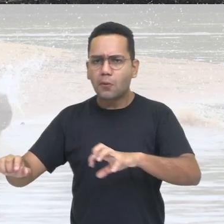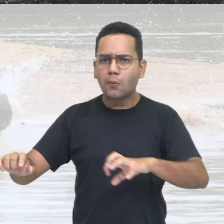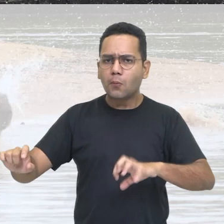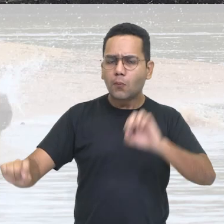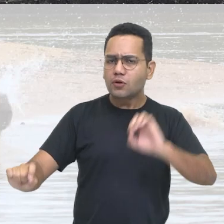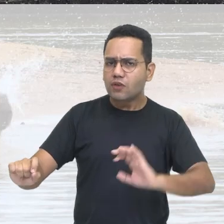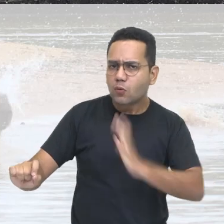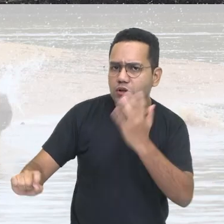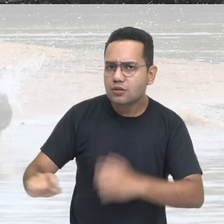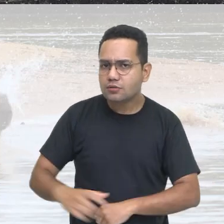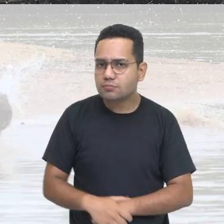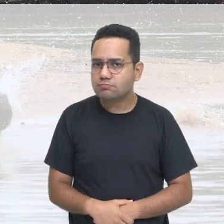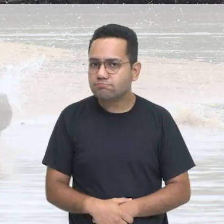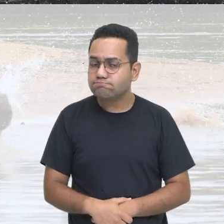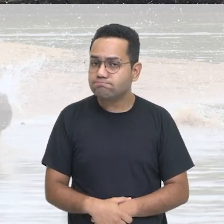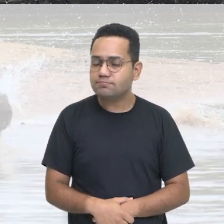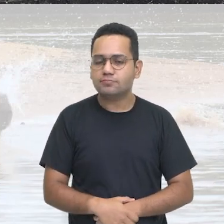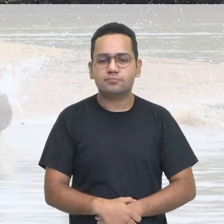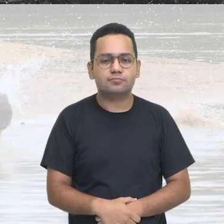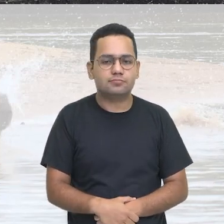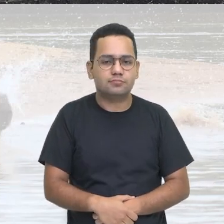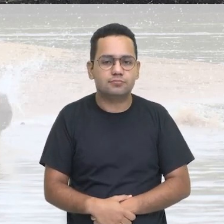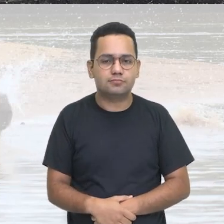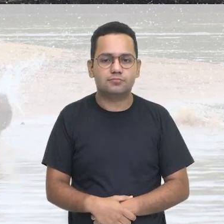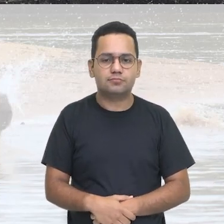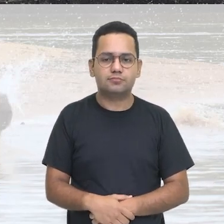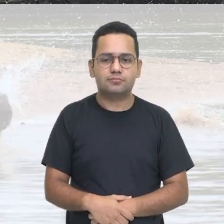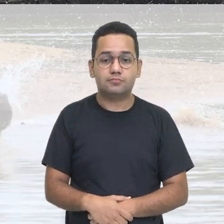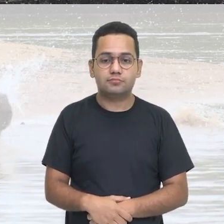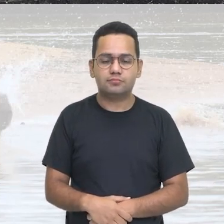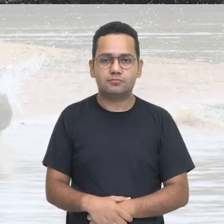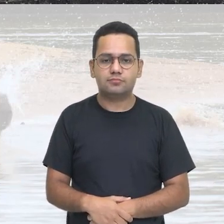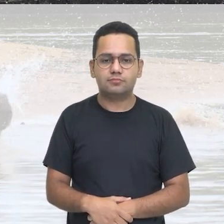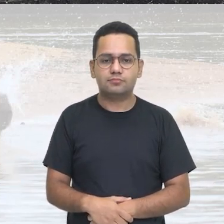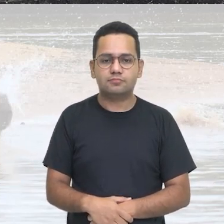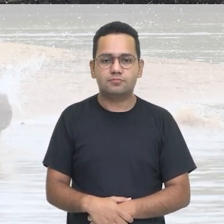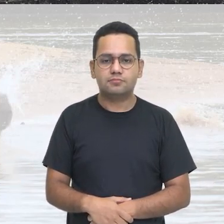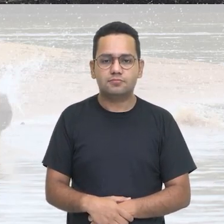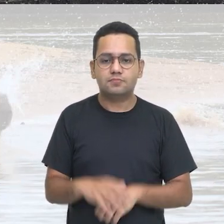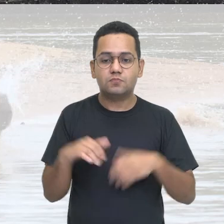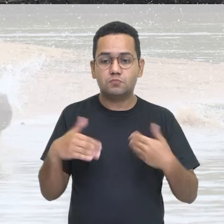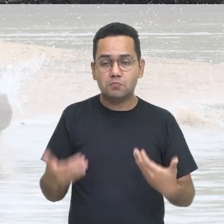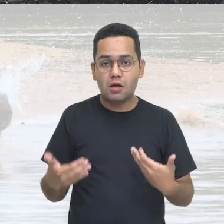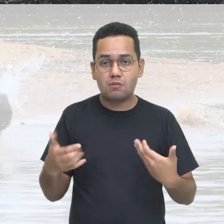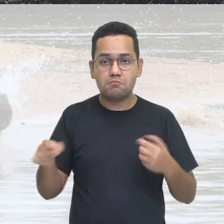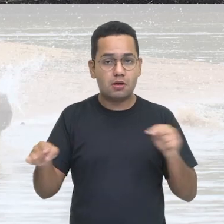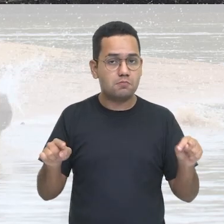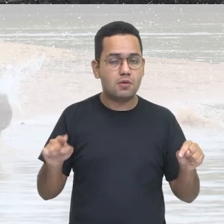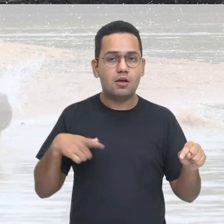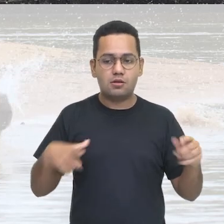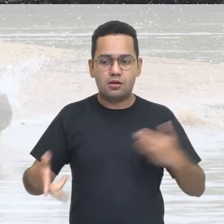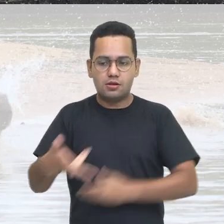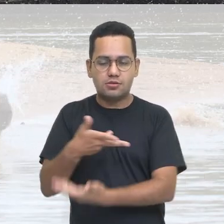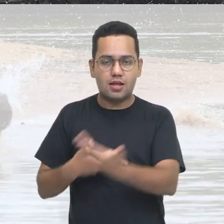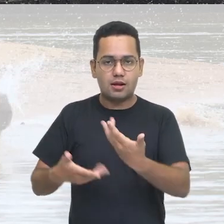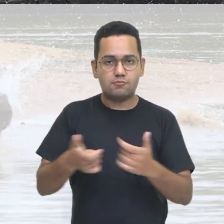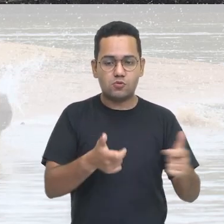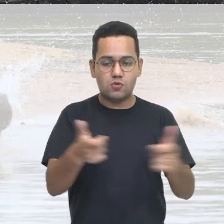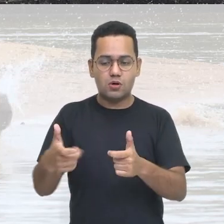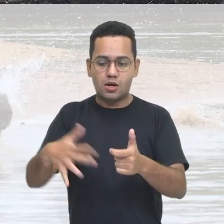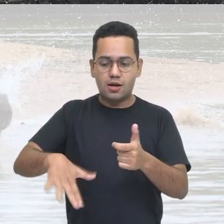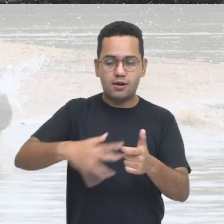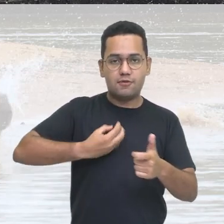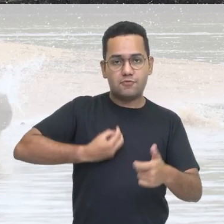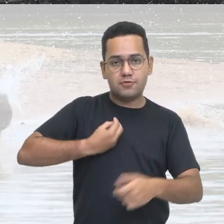você acha que vai acontecer então esses seres vivos eles interagem com o ambiente onde estão